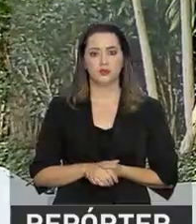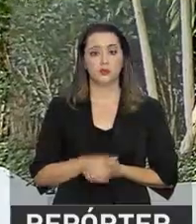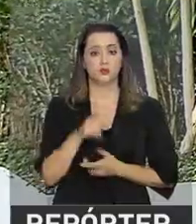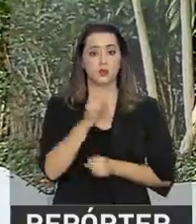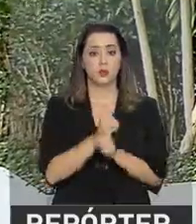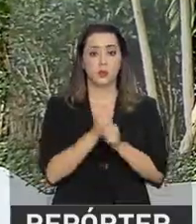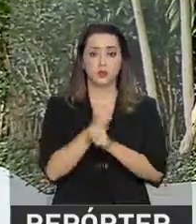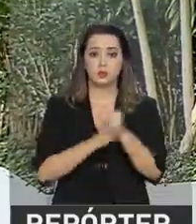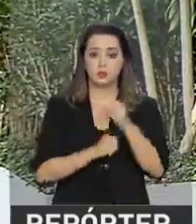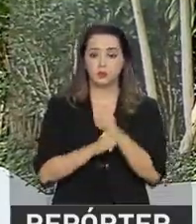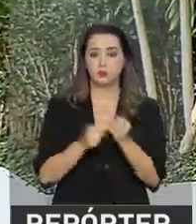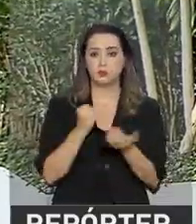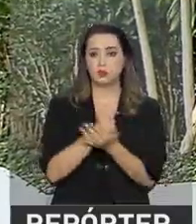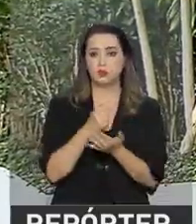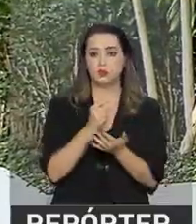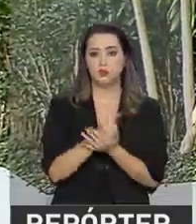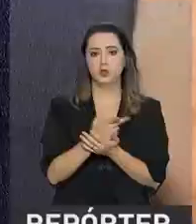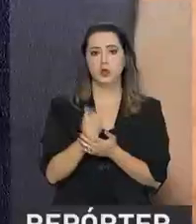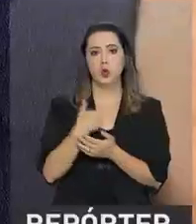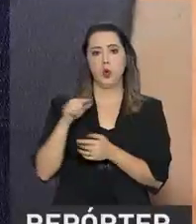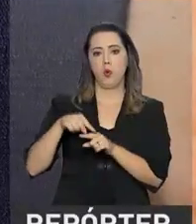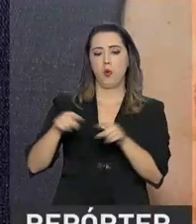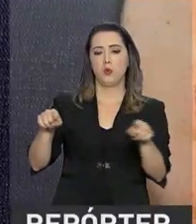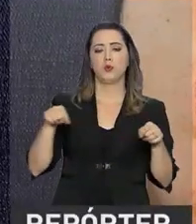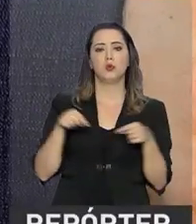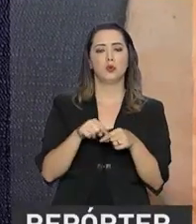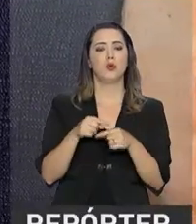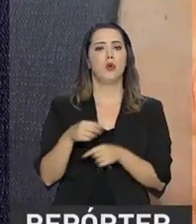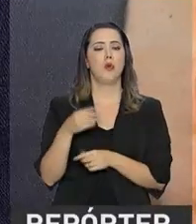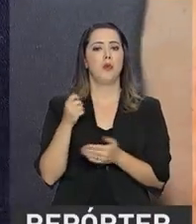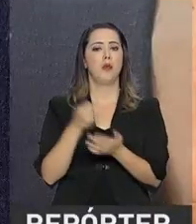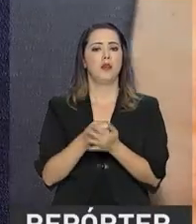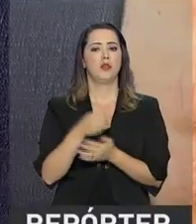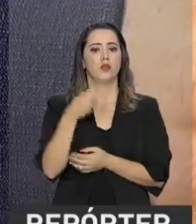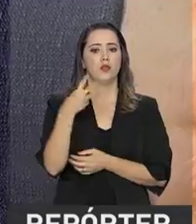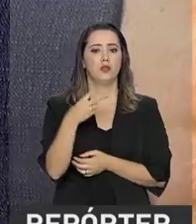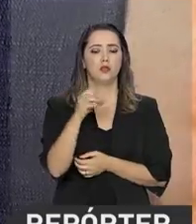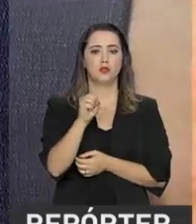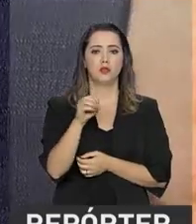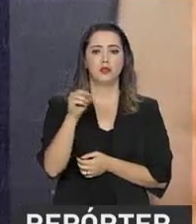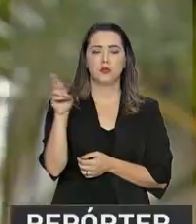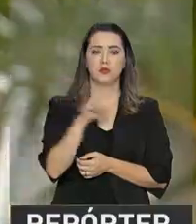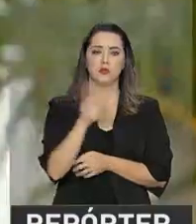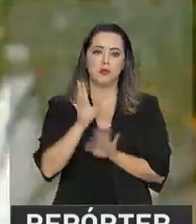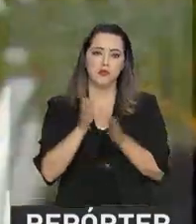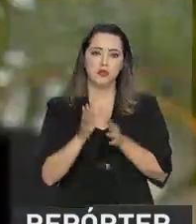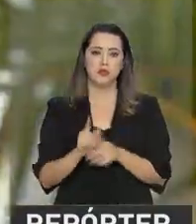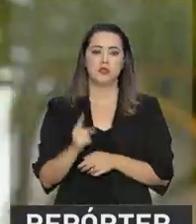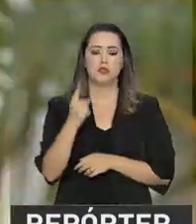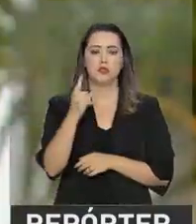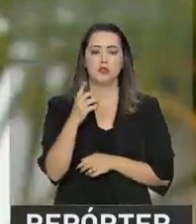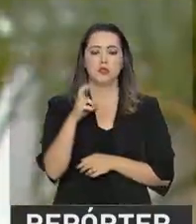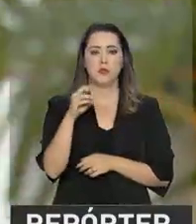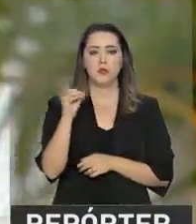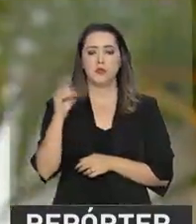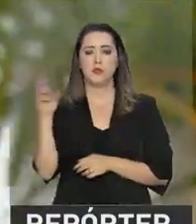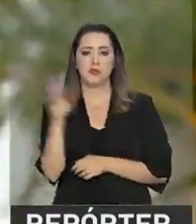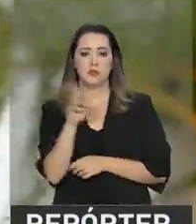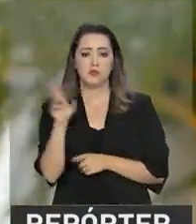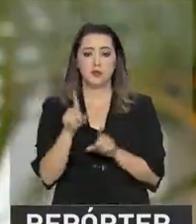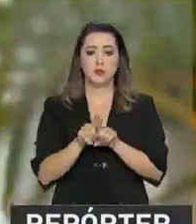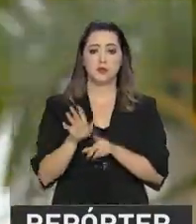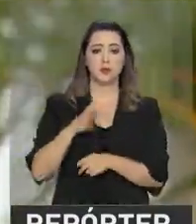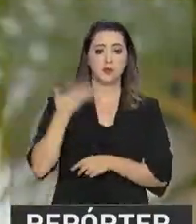Ano passado, Paulo comprou um celular no camelô. Pagou R$ 280 no aparelho que costuma sair por R$ 1.500.